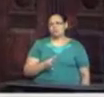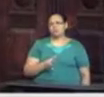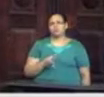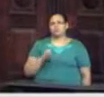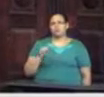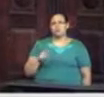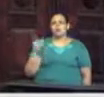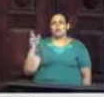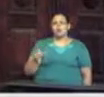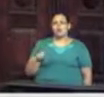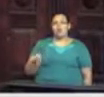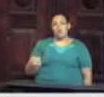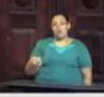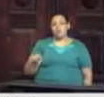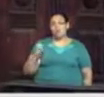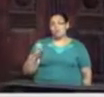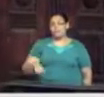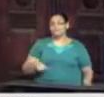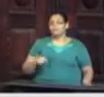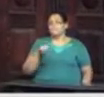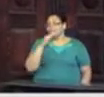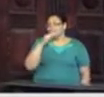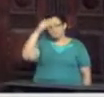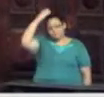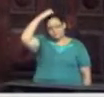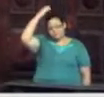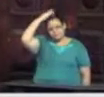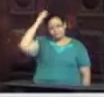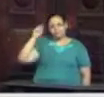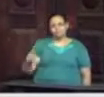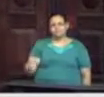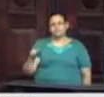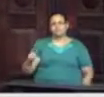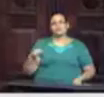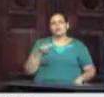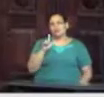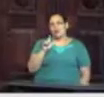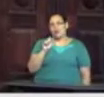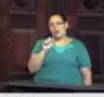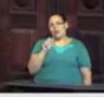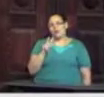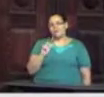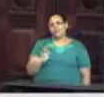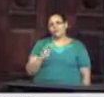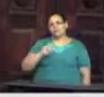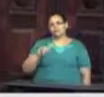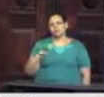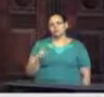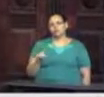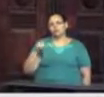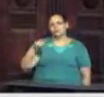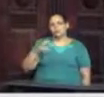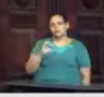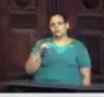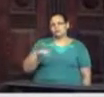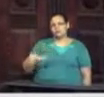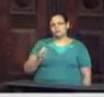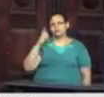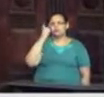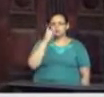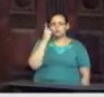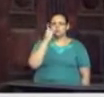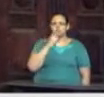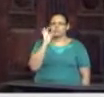citada como ré, exatamente através da Operação Lava Jato, por crime cometido quando